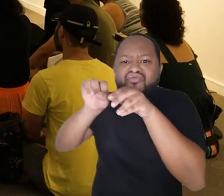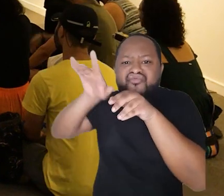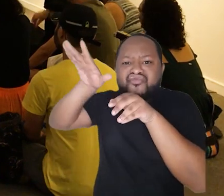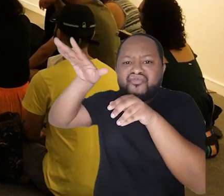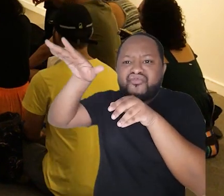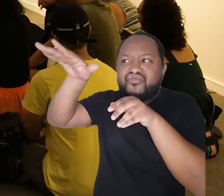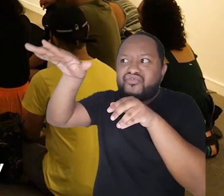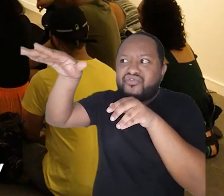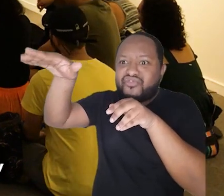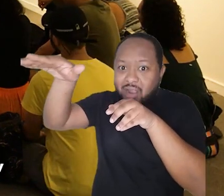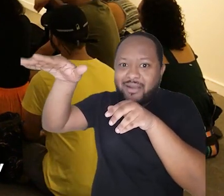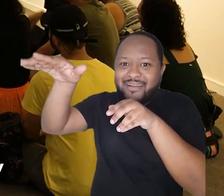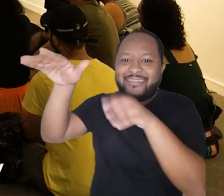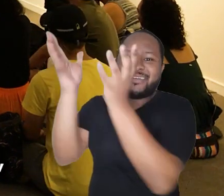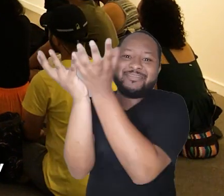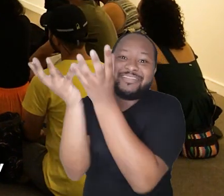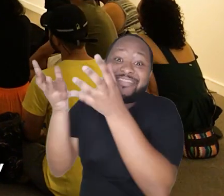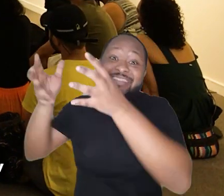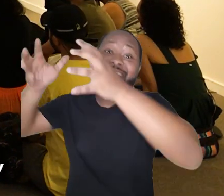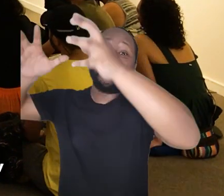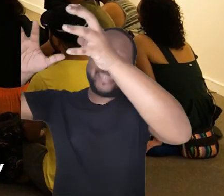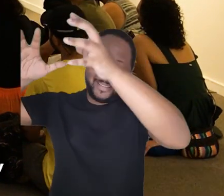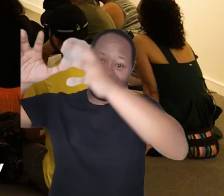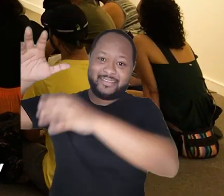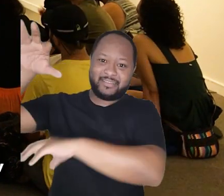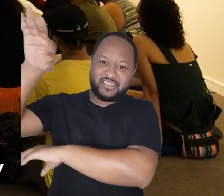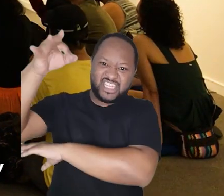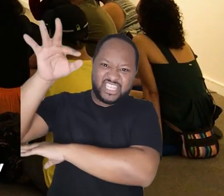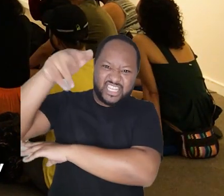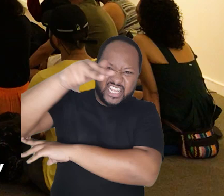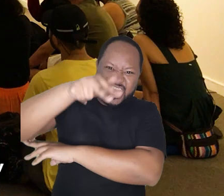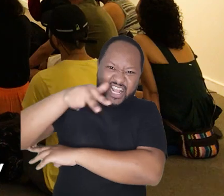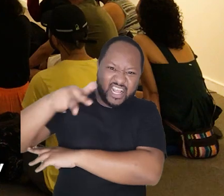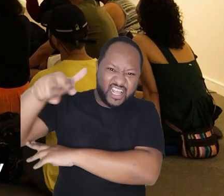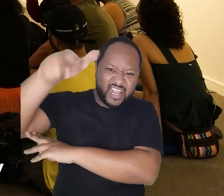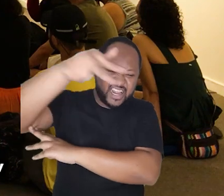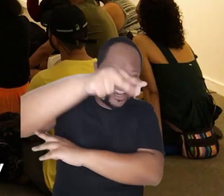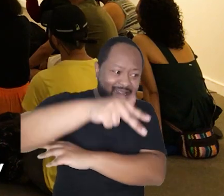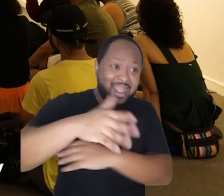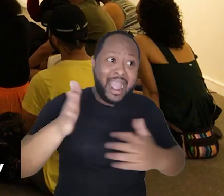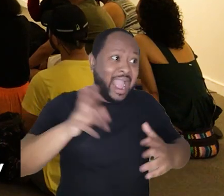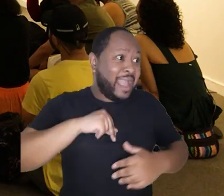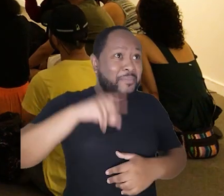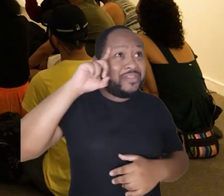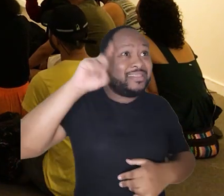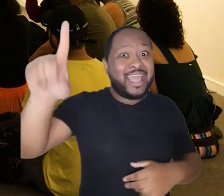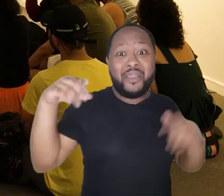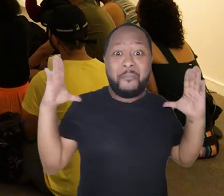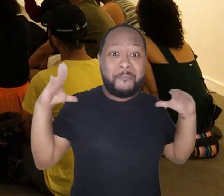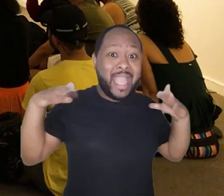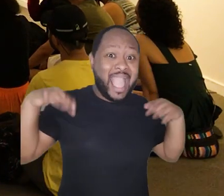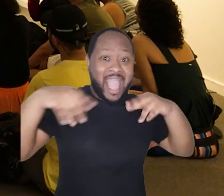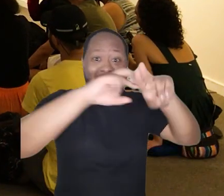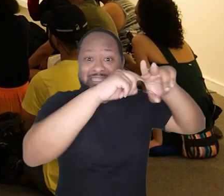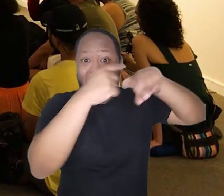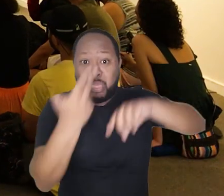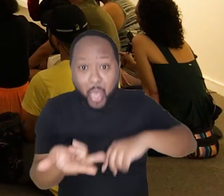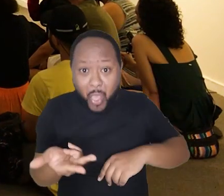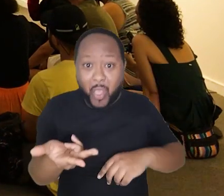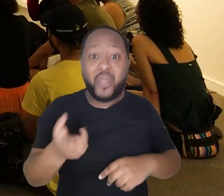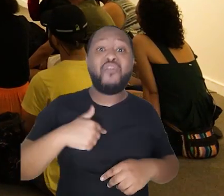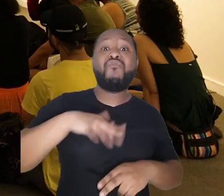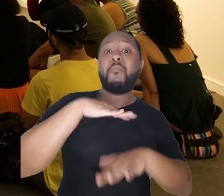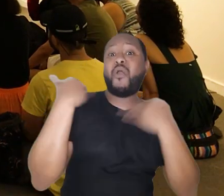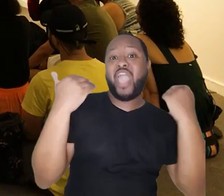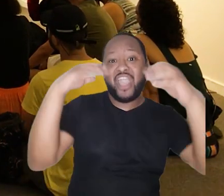vespas. Foi então que as vespas saíram voando, dizendo, ai meu Deus, vai molhar minha asa, eu vou cair, eu vou morrer. Meu Deus,